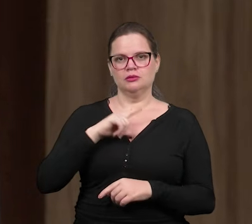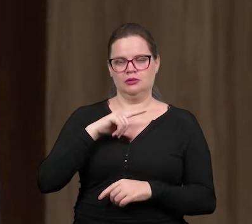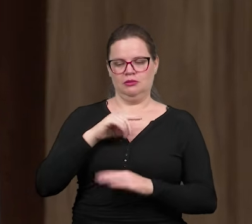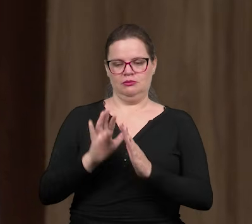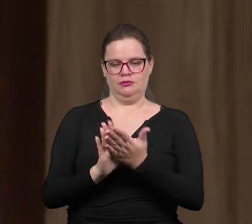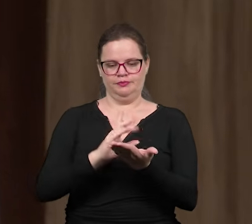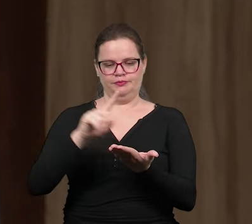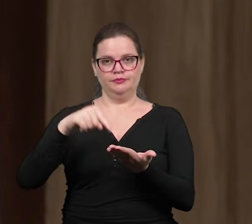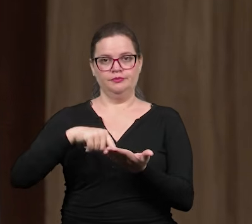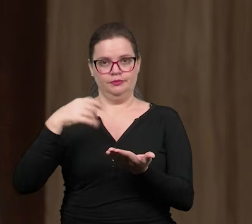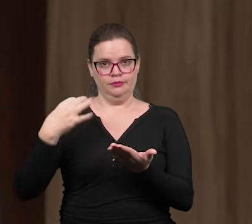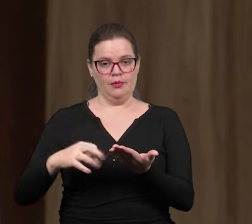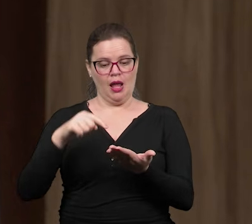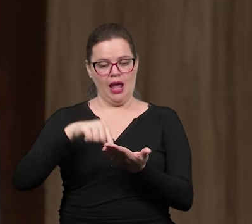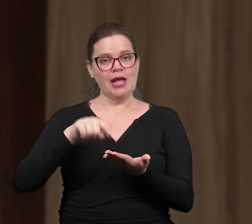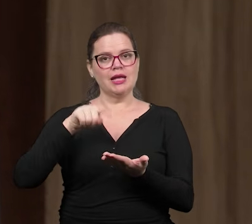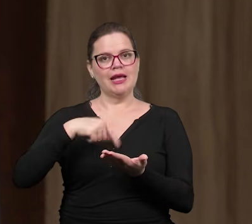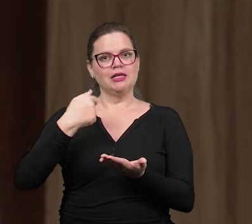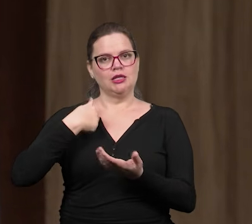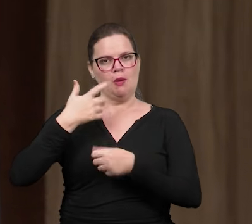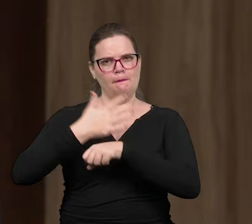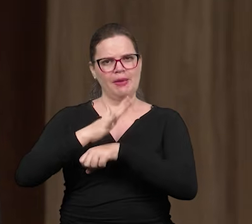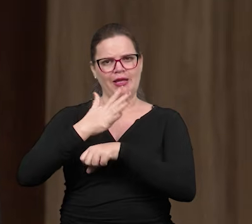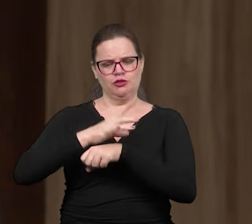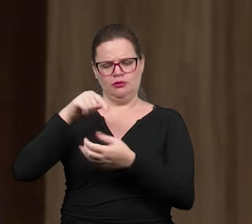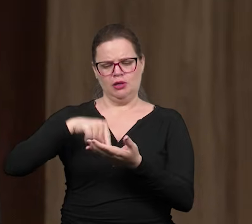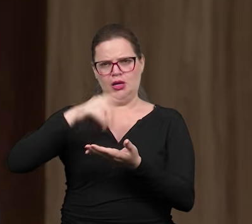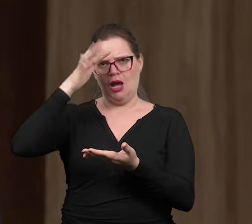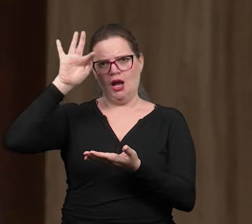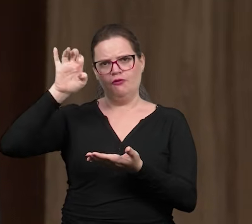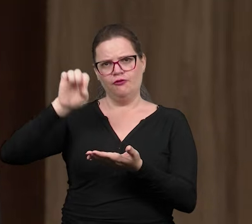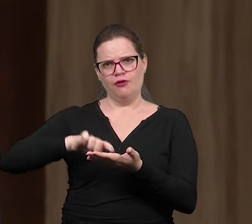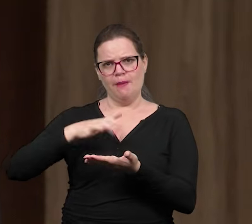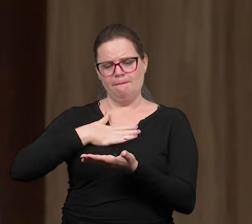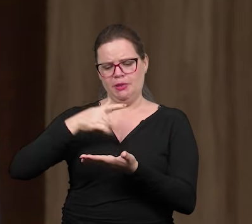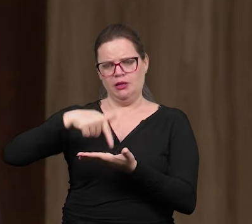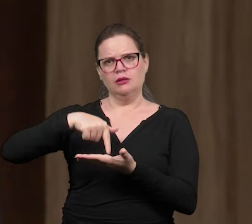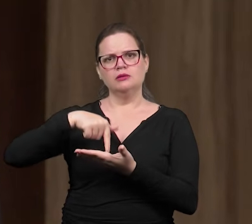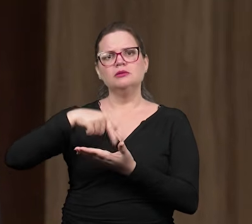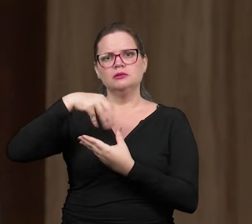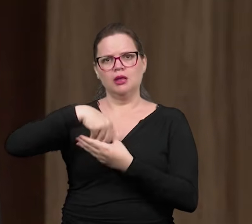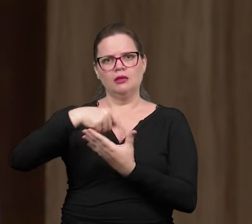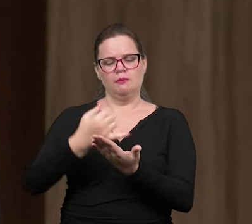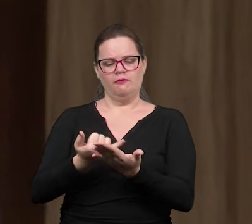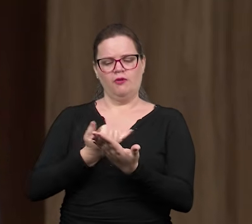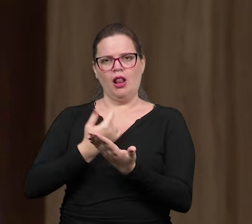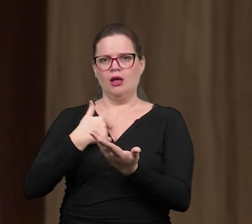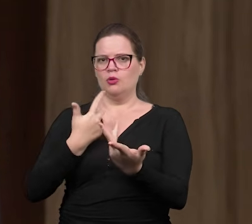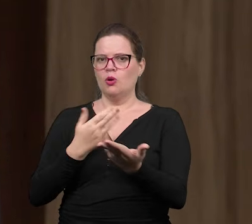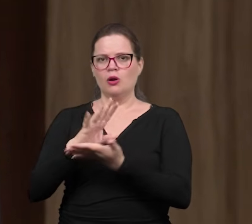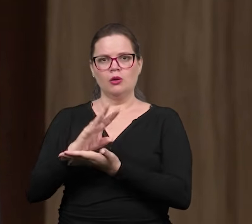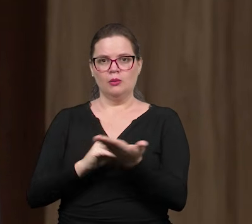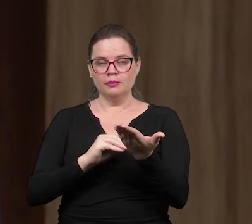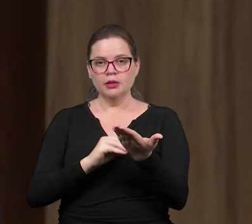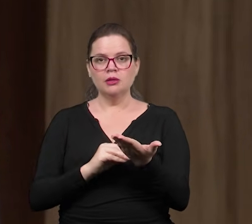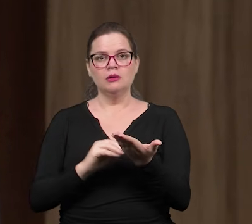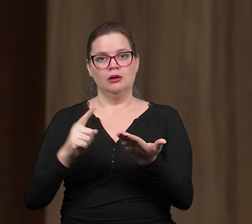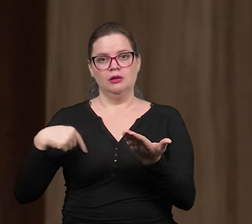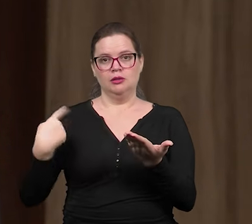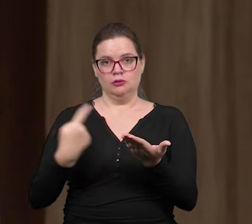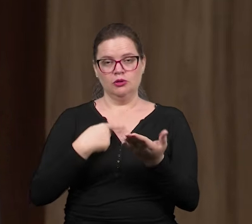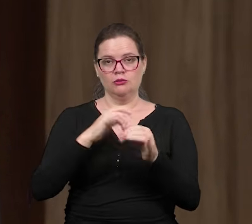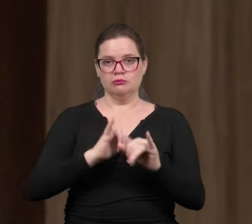Então, aquilo que falamos, nós falamos em referência à Bíblia, à palavra de Deus, né? O que nós